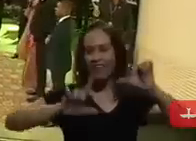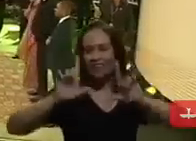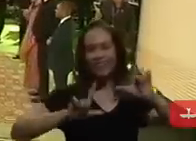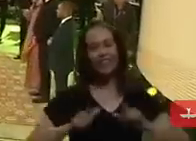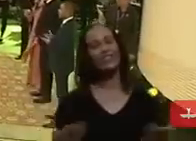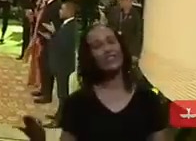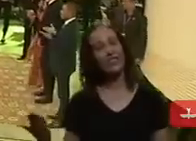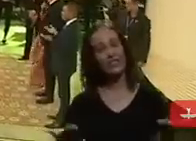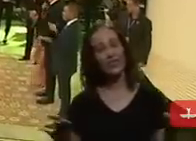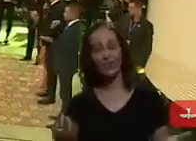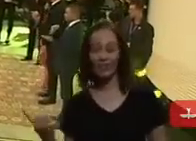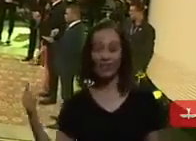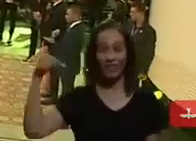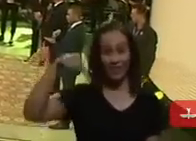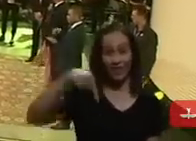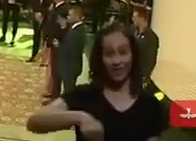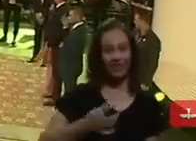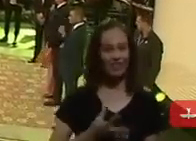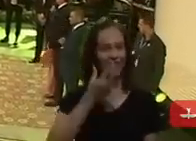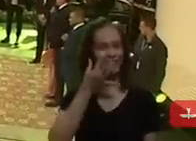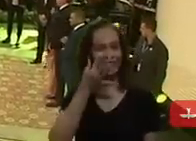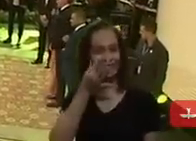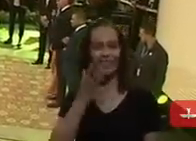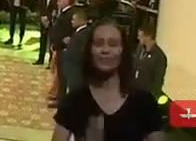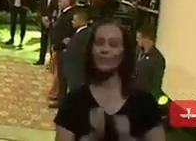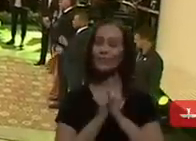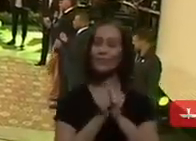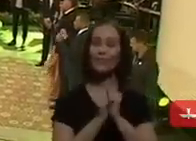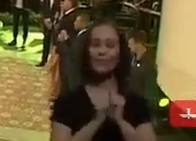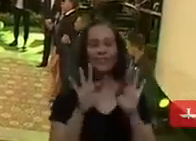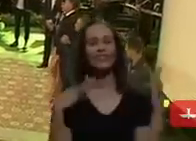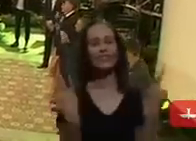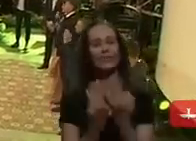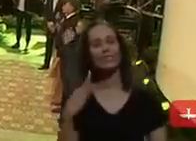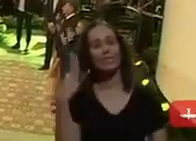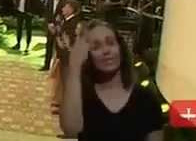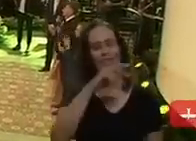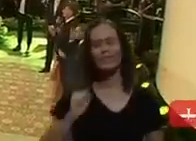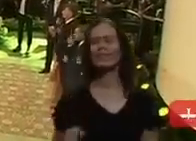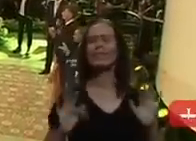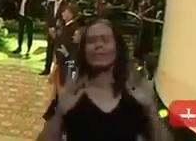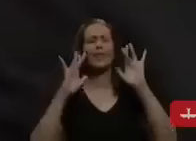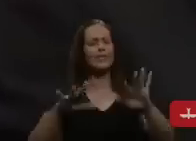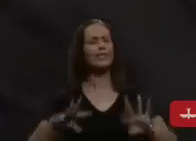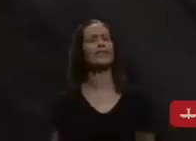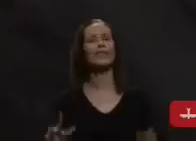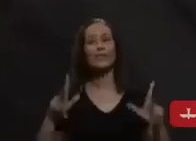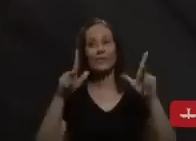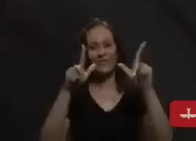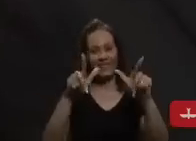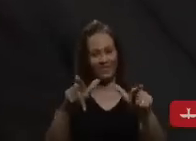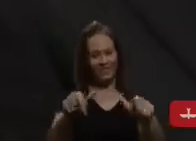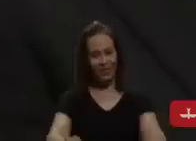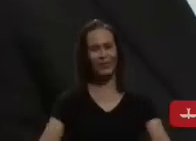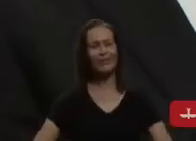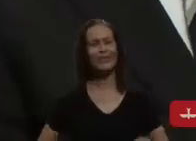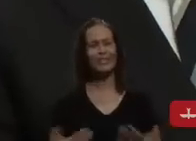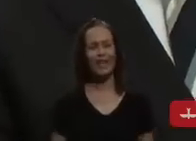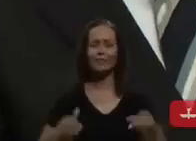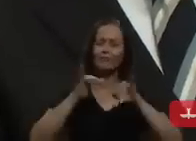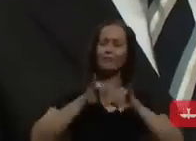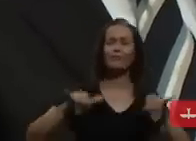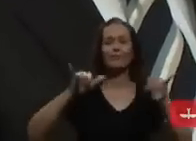E hoje eu estou aqui presente, junto com essa família linda que abençoou tantas vidas através das ondas sonoras,